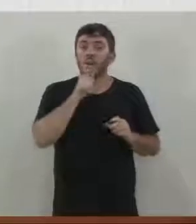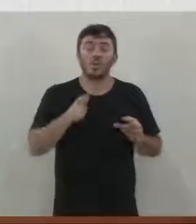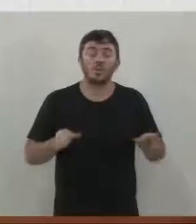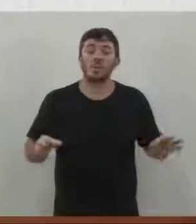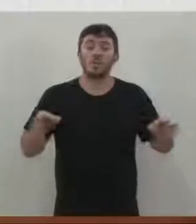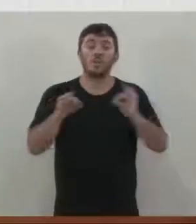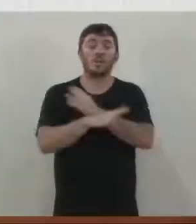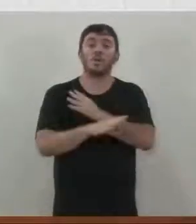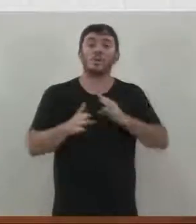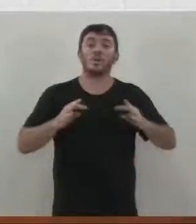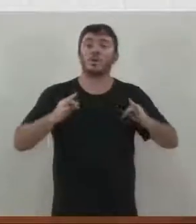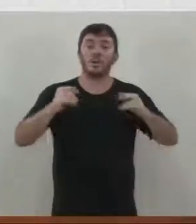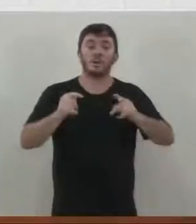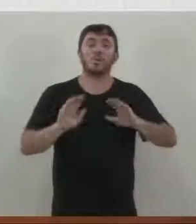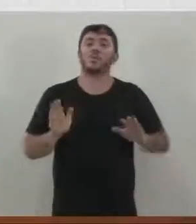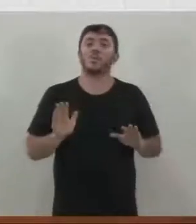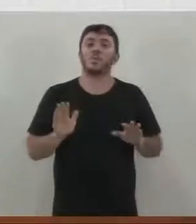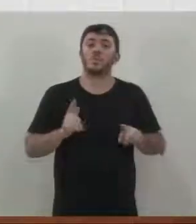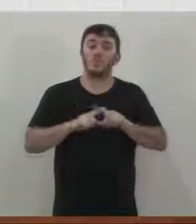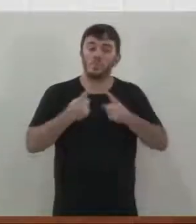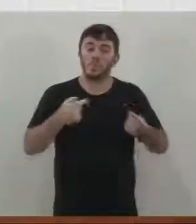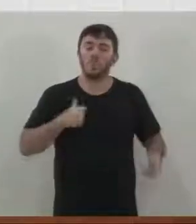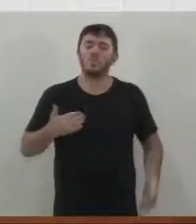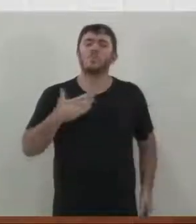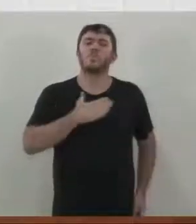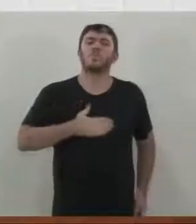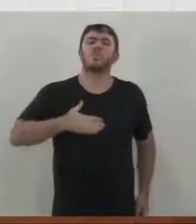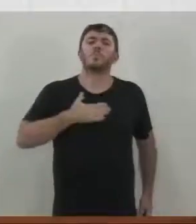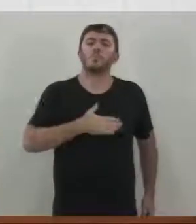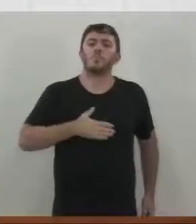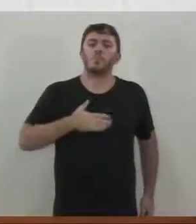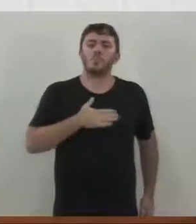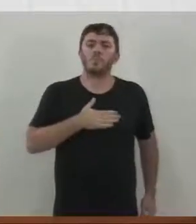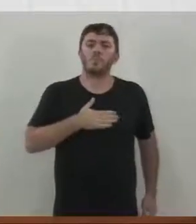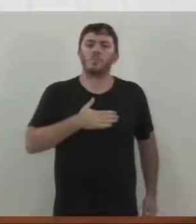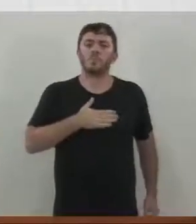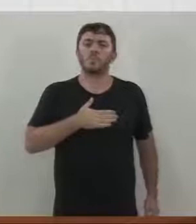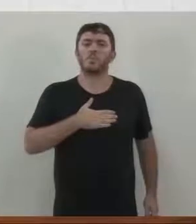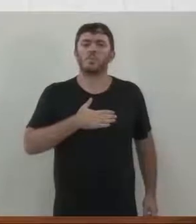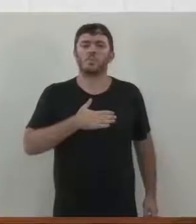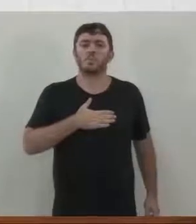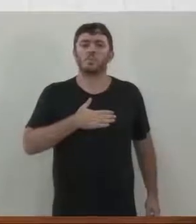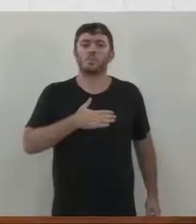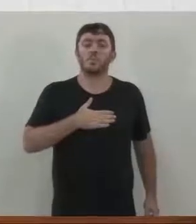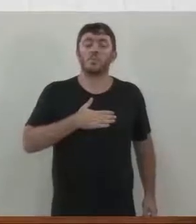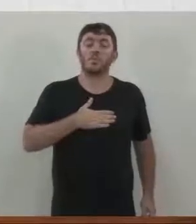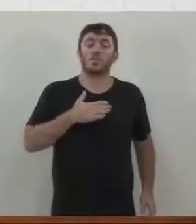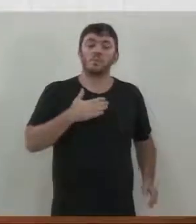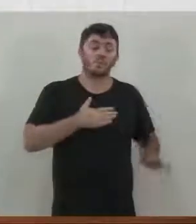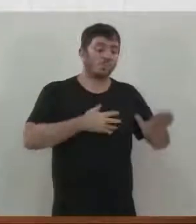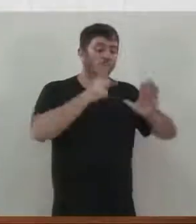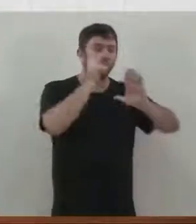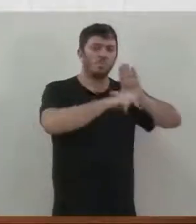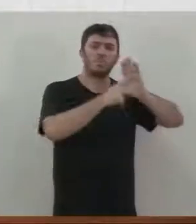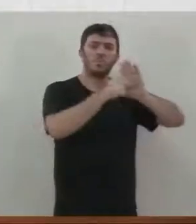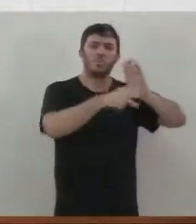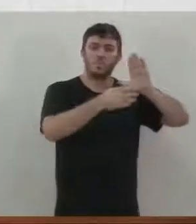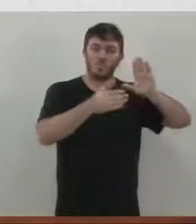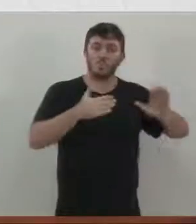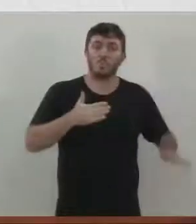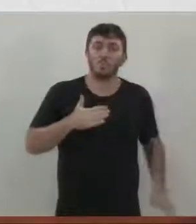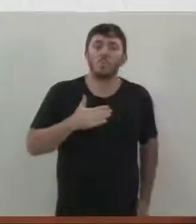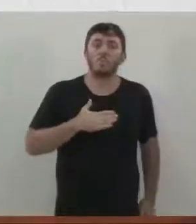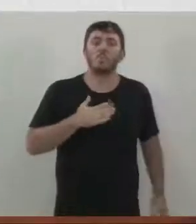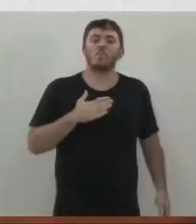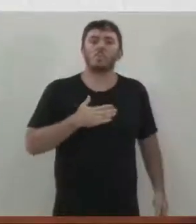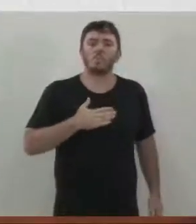mas gostaria de estar expondo aqui mais alguns projetos que foram de minha autoria,